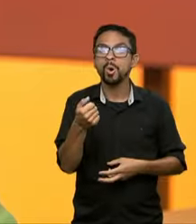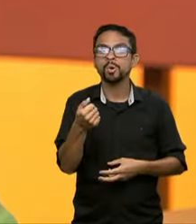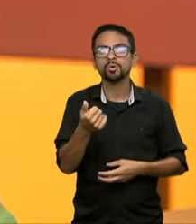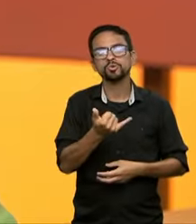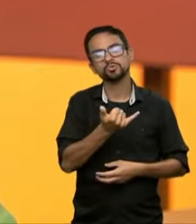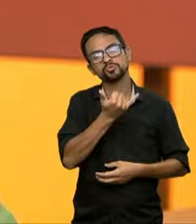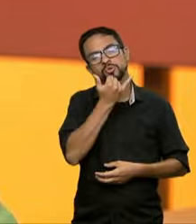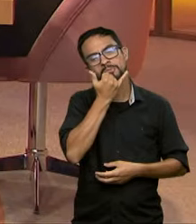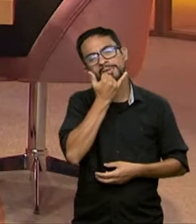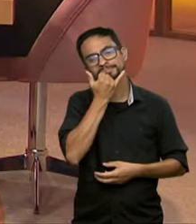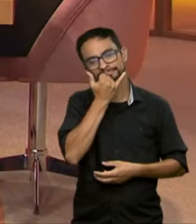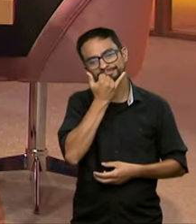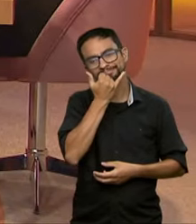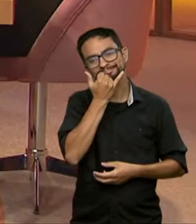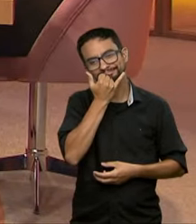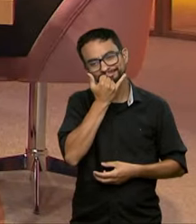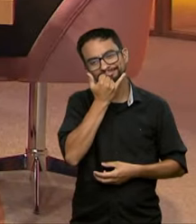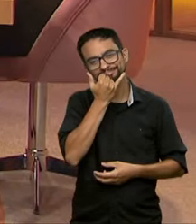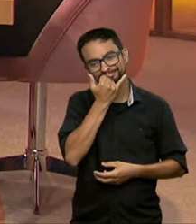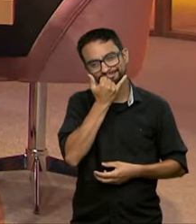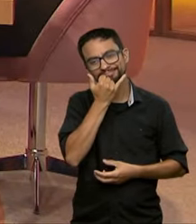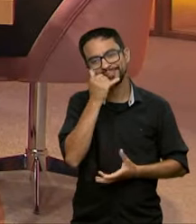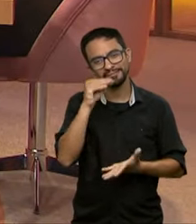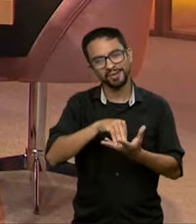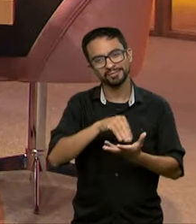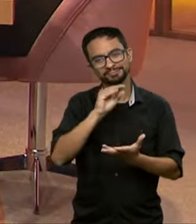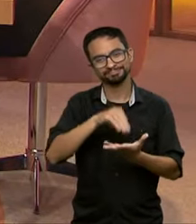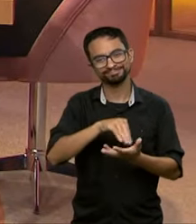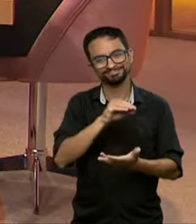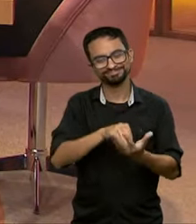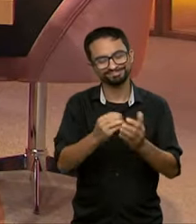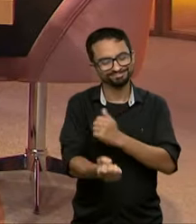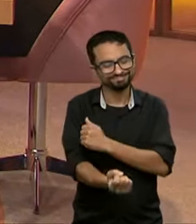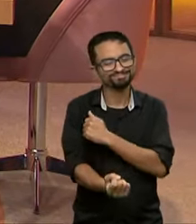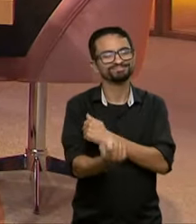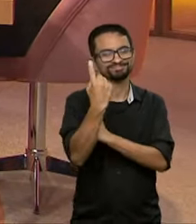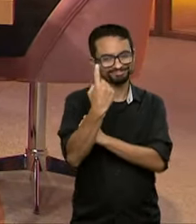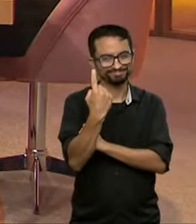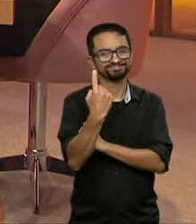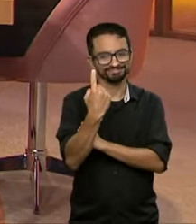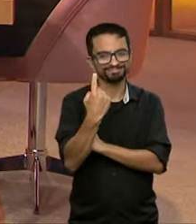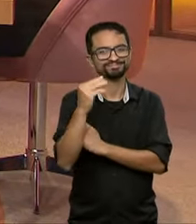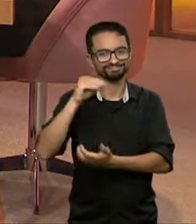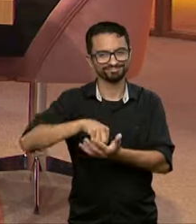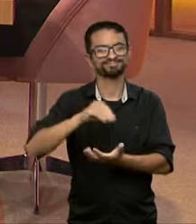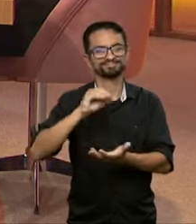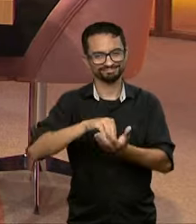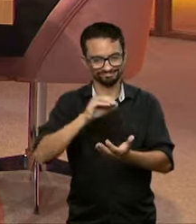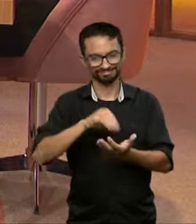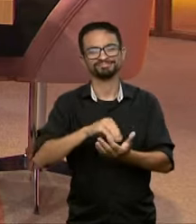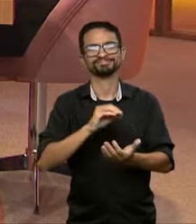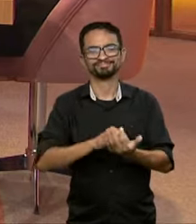essas características que eu falei... Tá esquisito. Alguma coisa tá esquisita. E se você tiver num lugar onde...